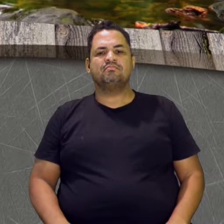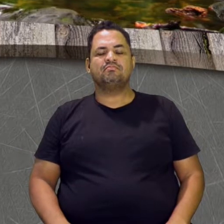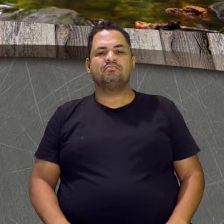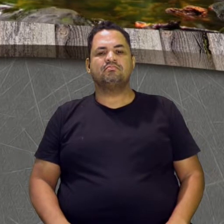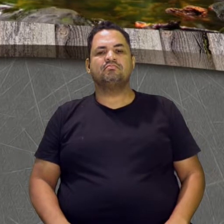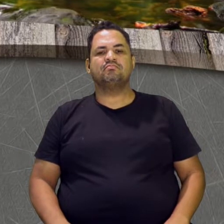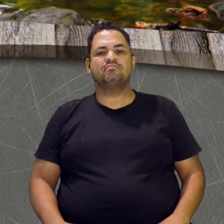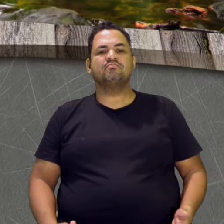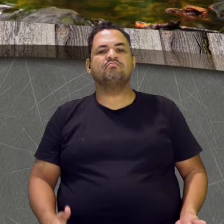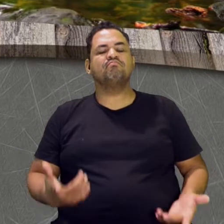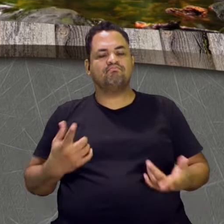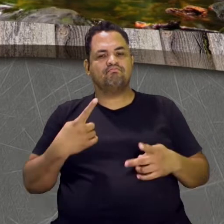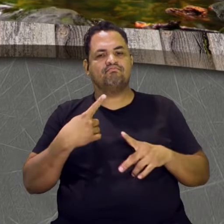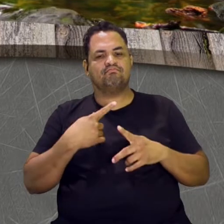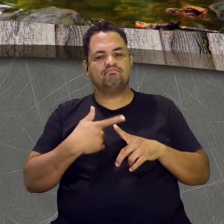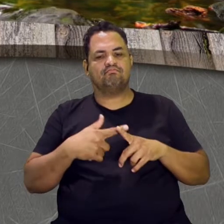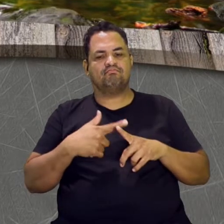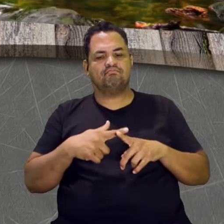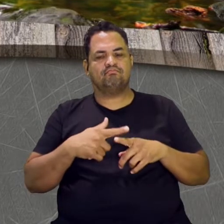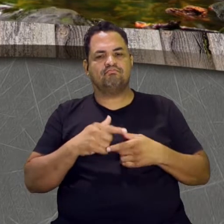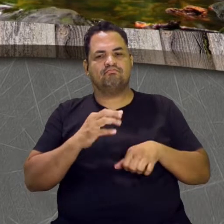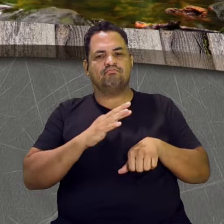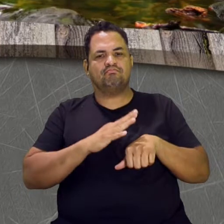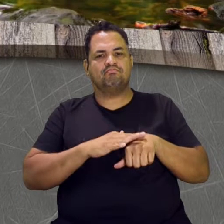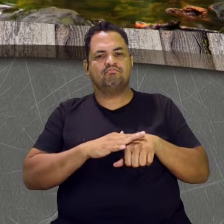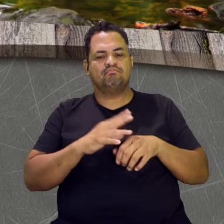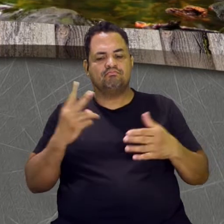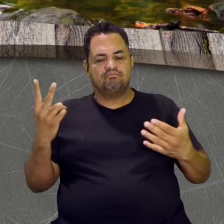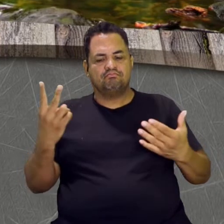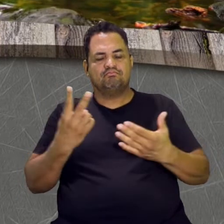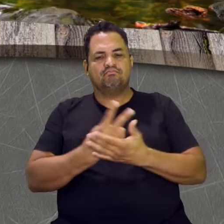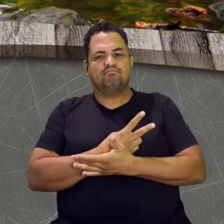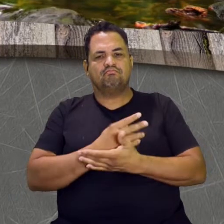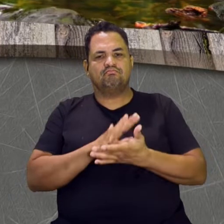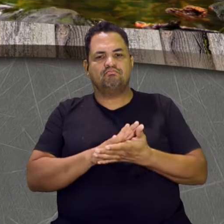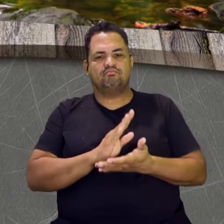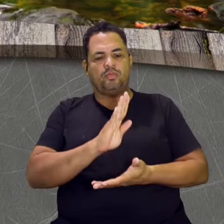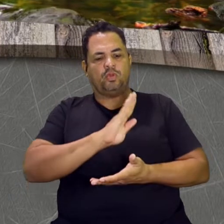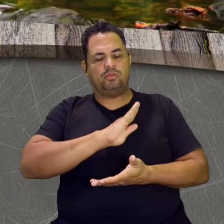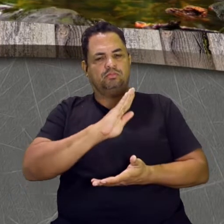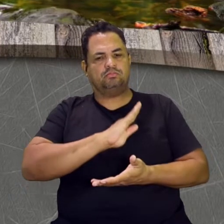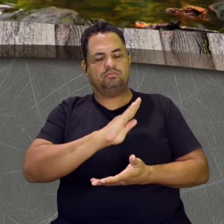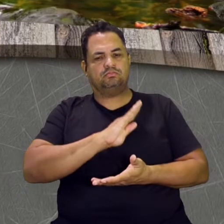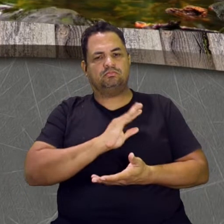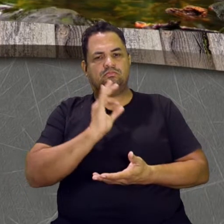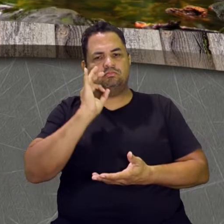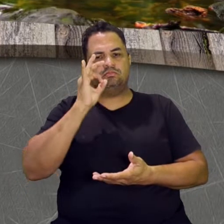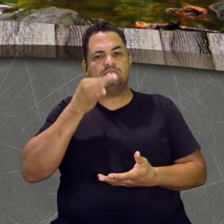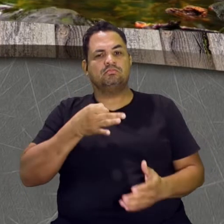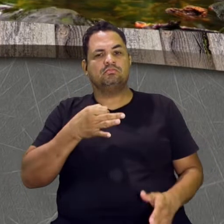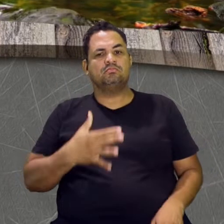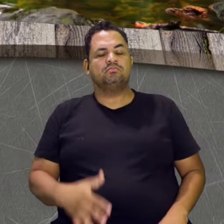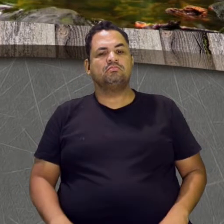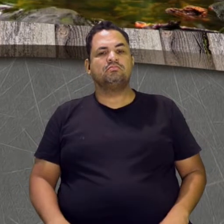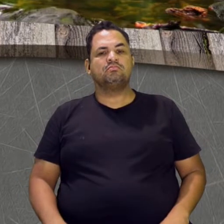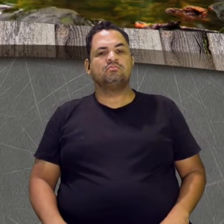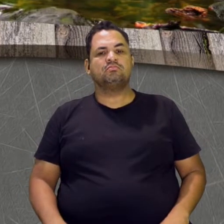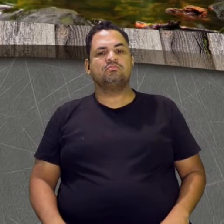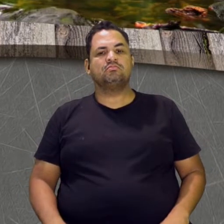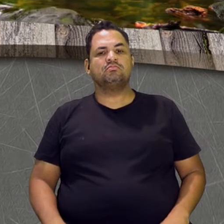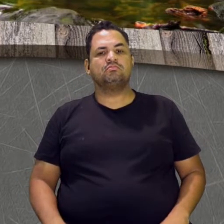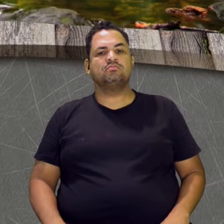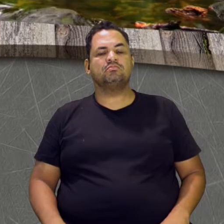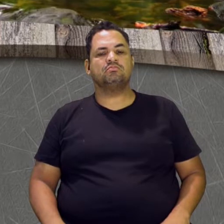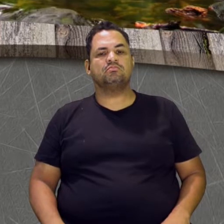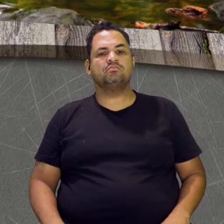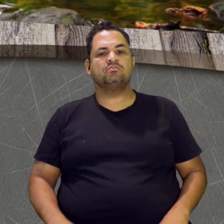que mais acometem e prejudicam o funcionamento do nosso coração, certo? E aí, como um todo,